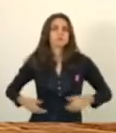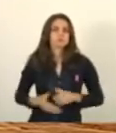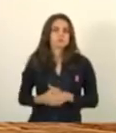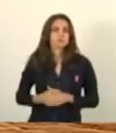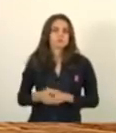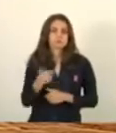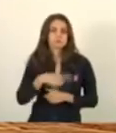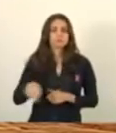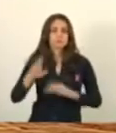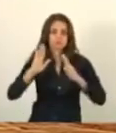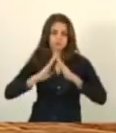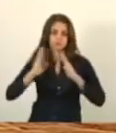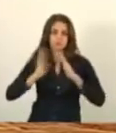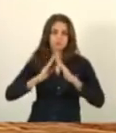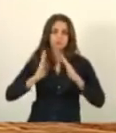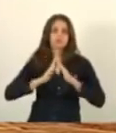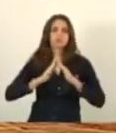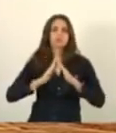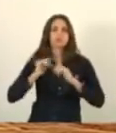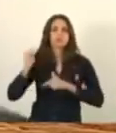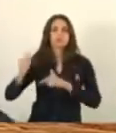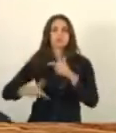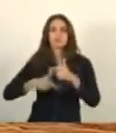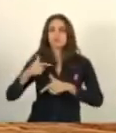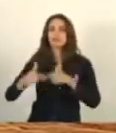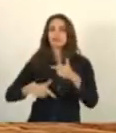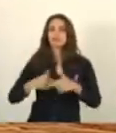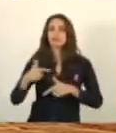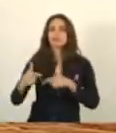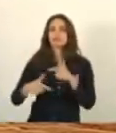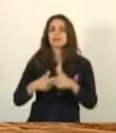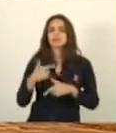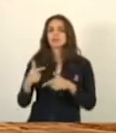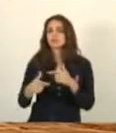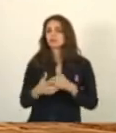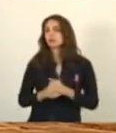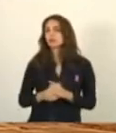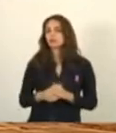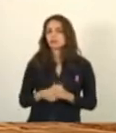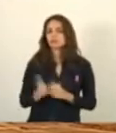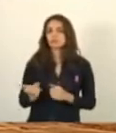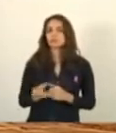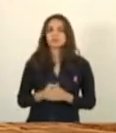da moradia, a favor de um trabalho digno. Então,